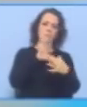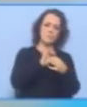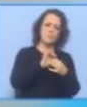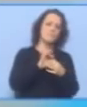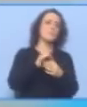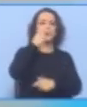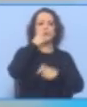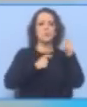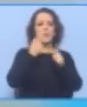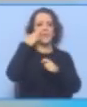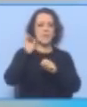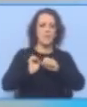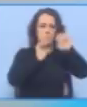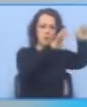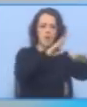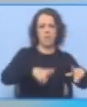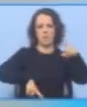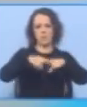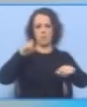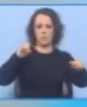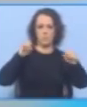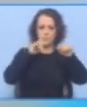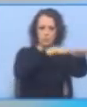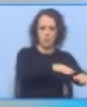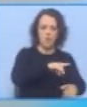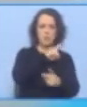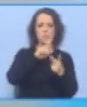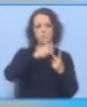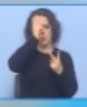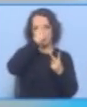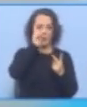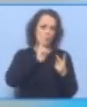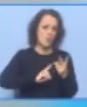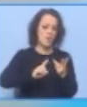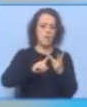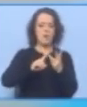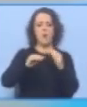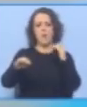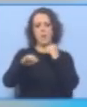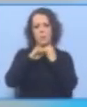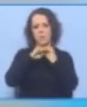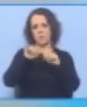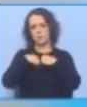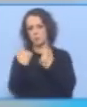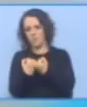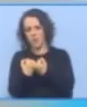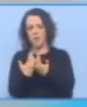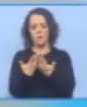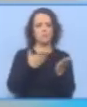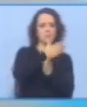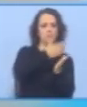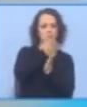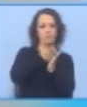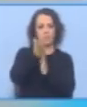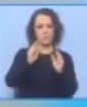mobilidade humana, dos migrantes e dos refugiados, seja na dignidade da mulher, seja nas igualdades sociais. Foi essa preocupação de